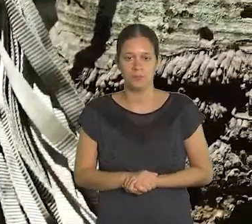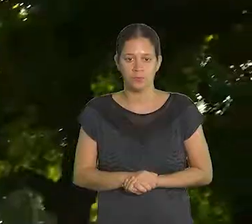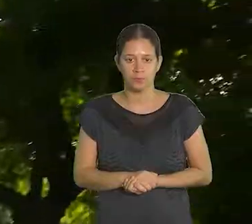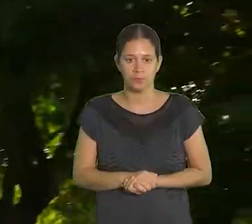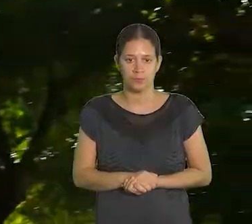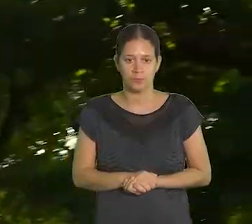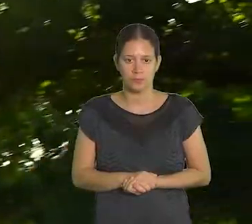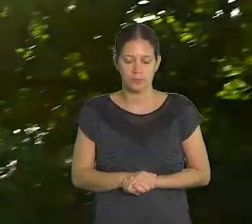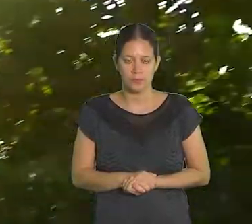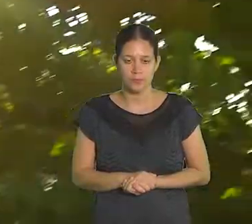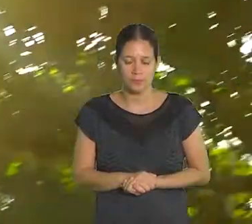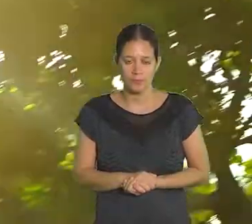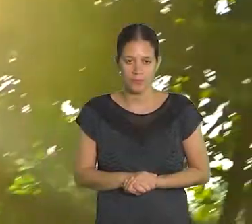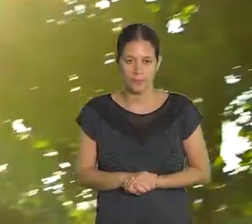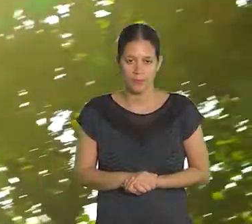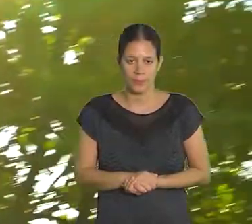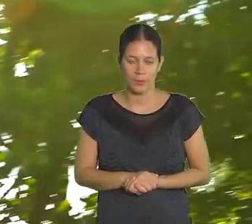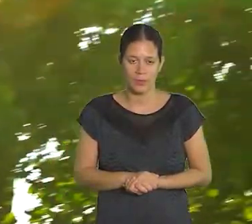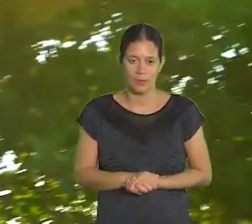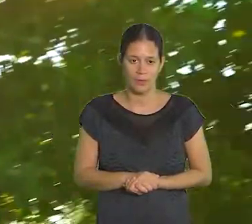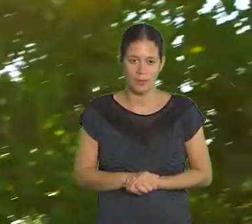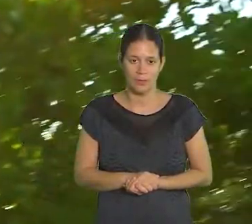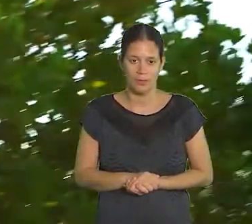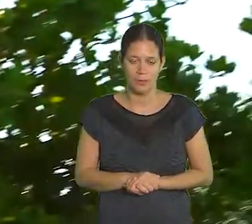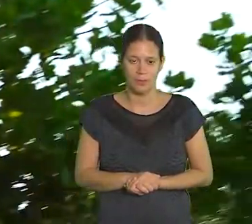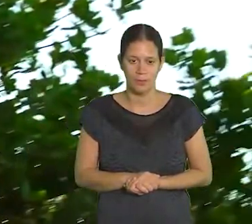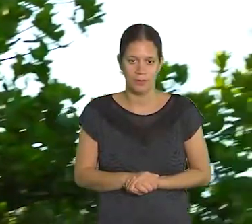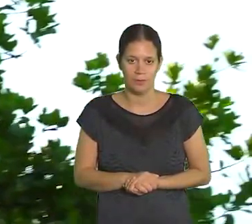de poliéster e dinema.